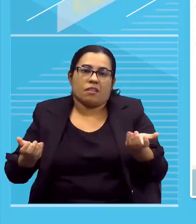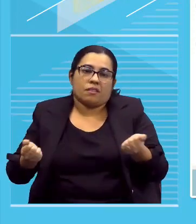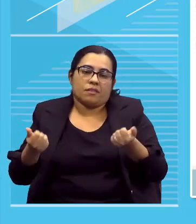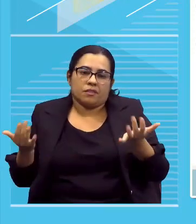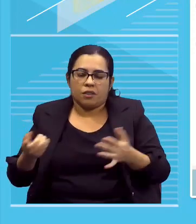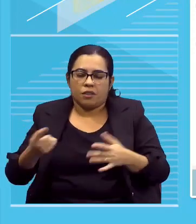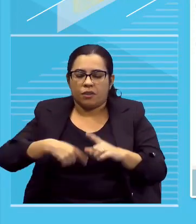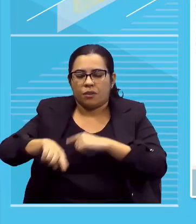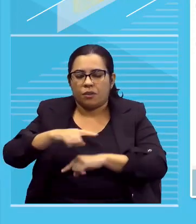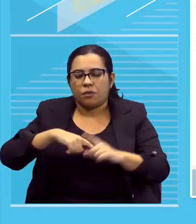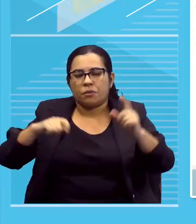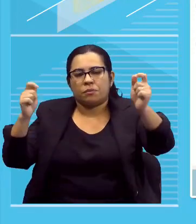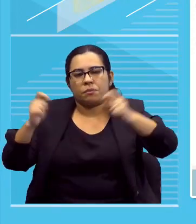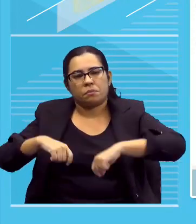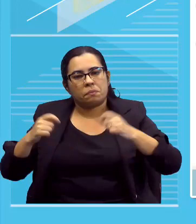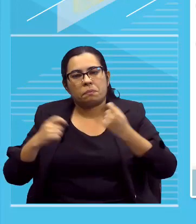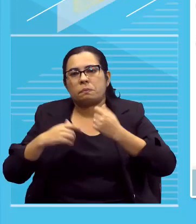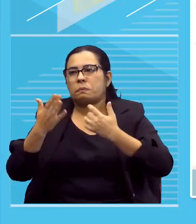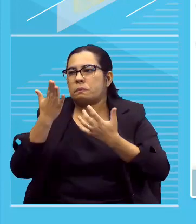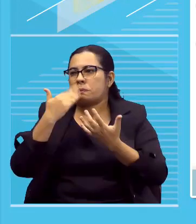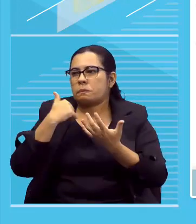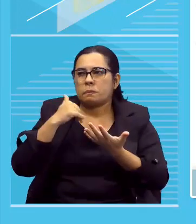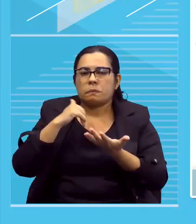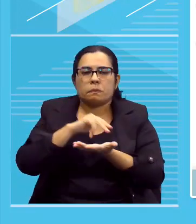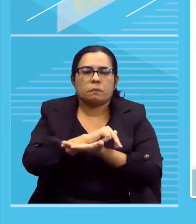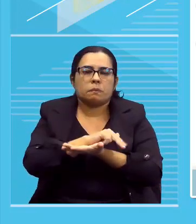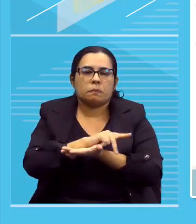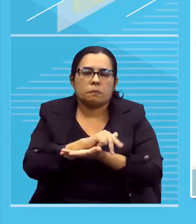estamos cada vez mais tendo acesso